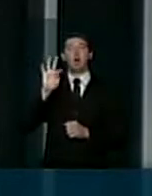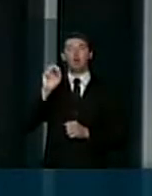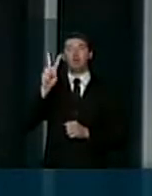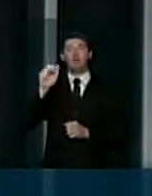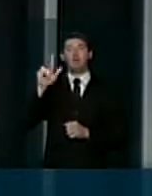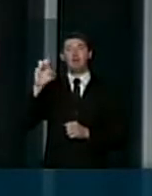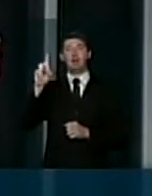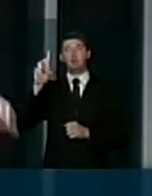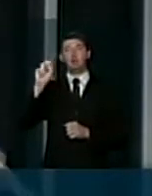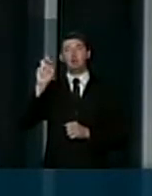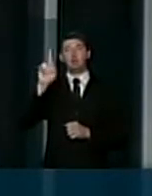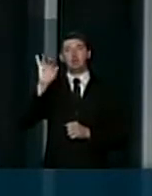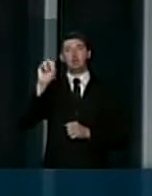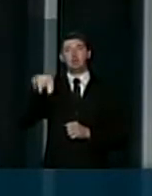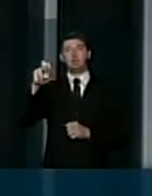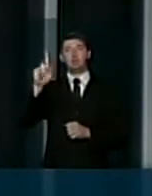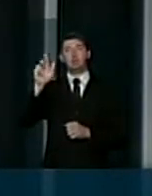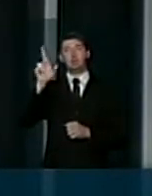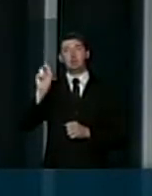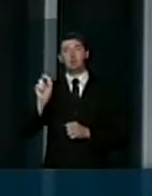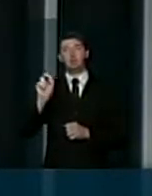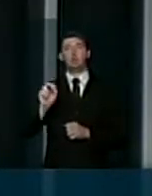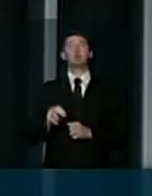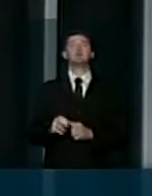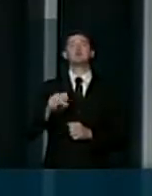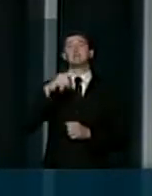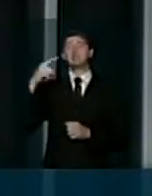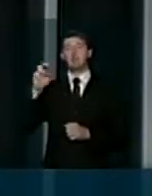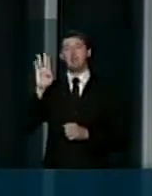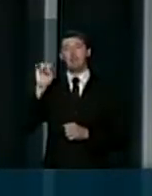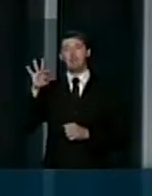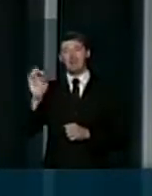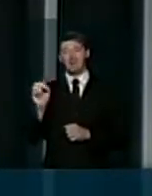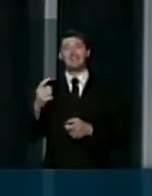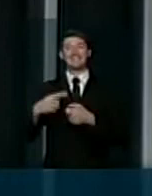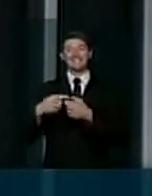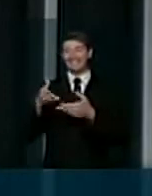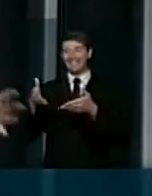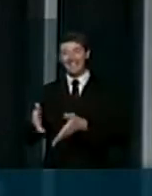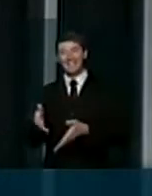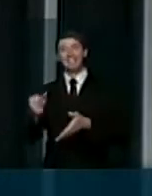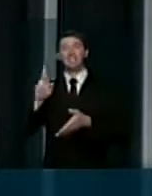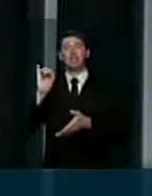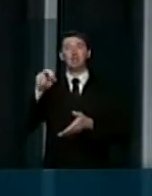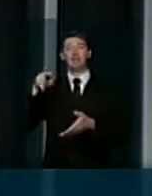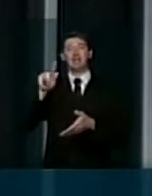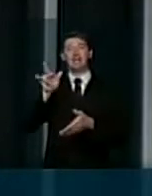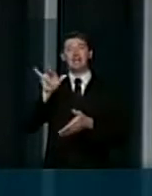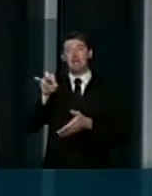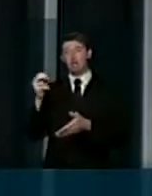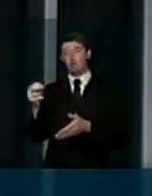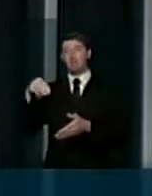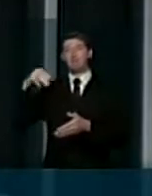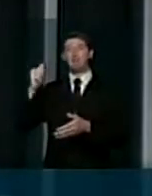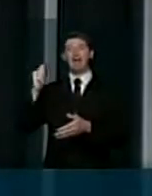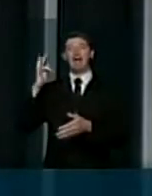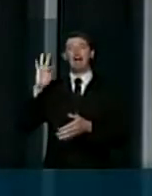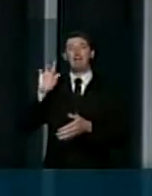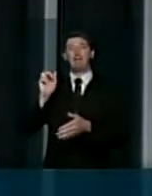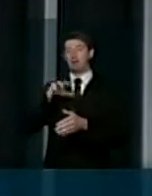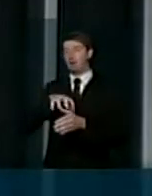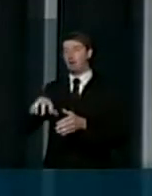Negro, aquele cluster da indústria moveleira de São Bento, Rio Negrinho, Campo Alegre e Mafra, especialmente, junto com outros municípios